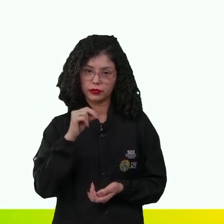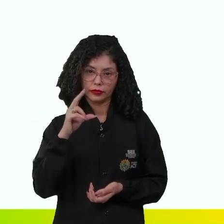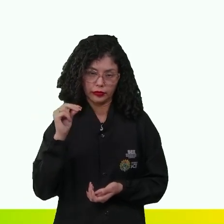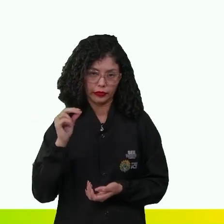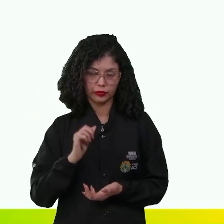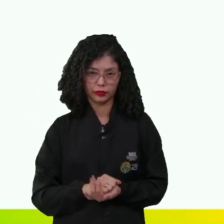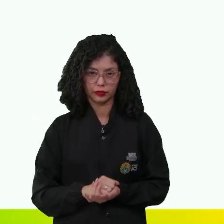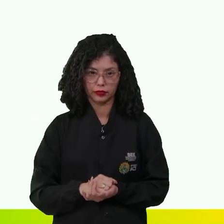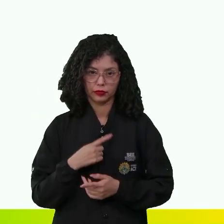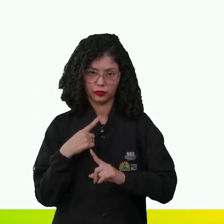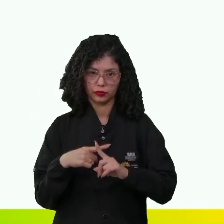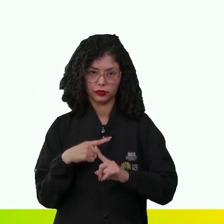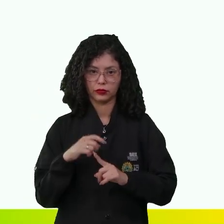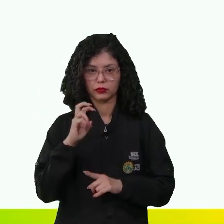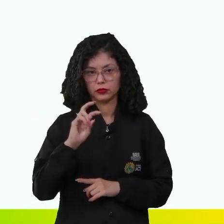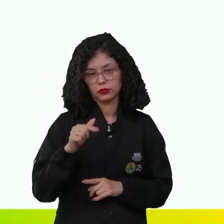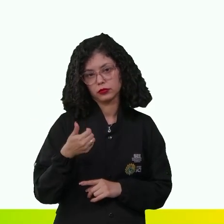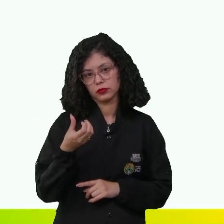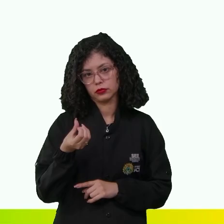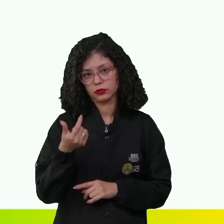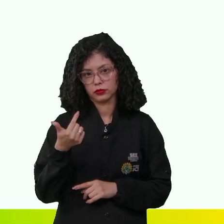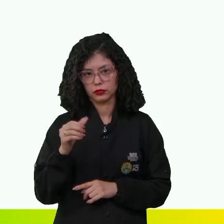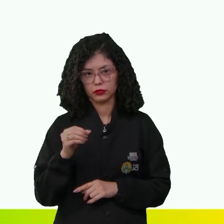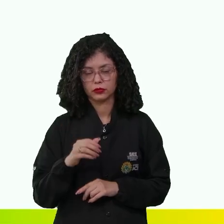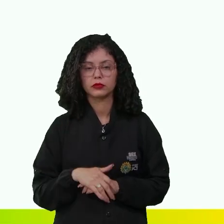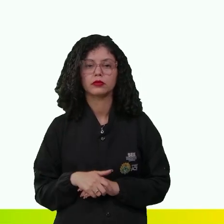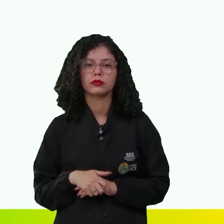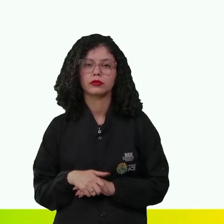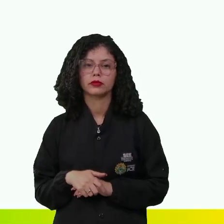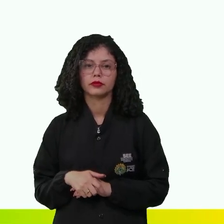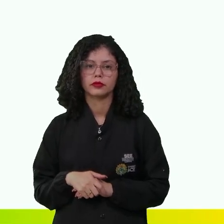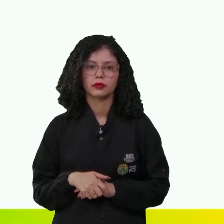500 vezes R$ 5,10,